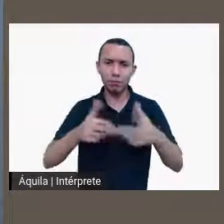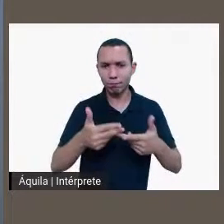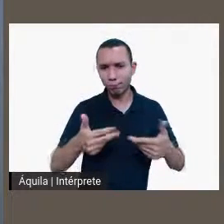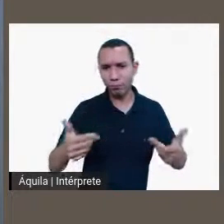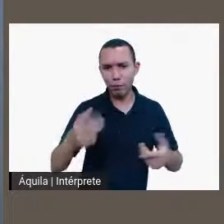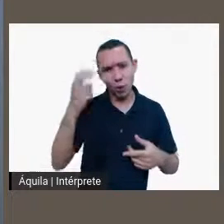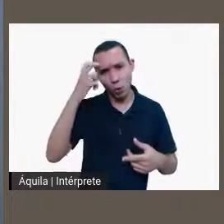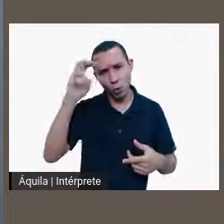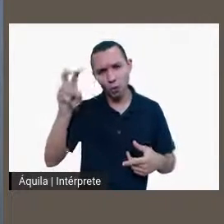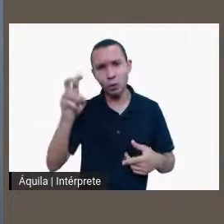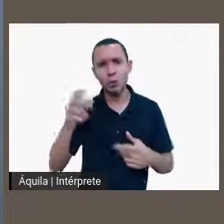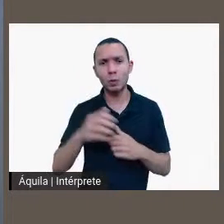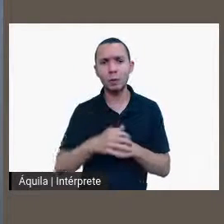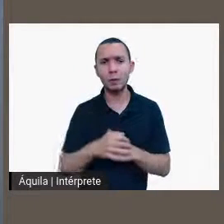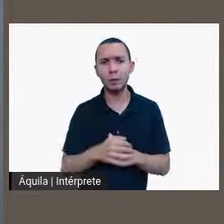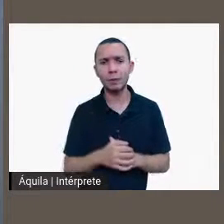manifestações